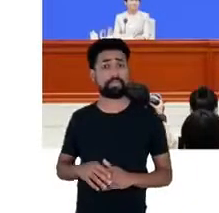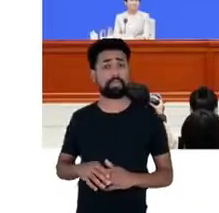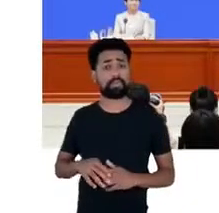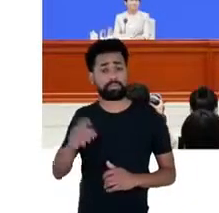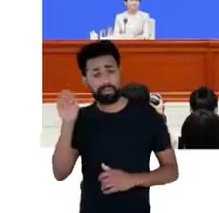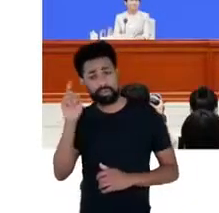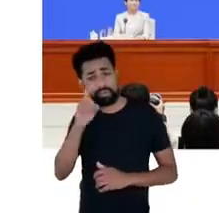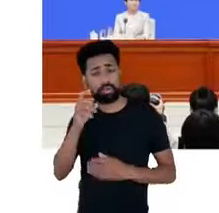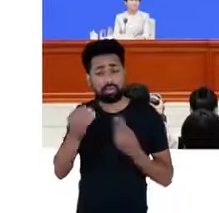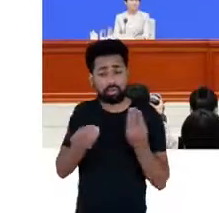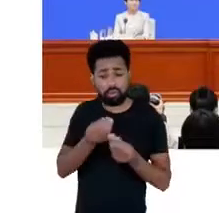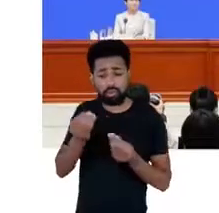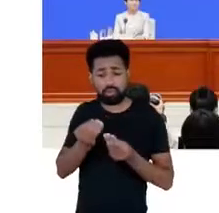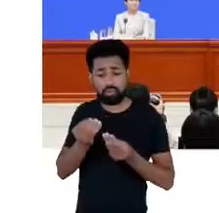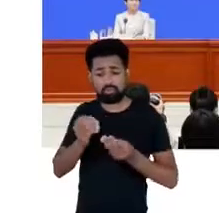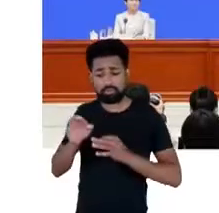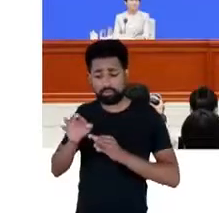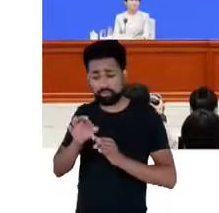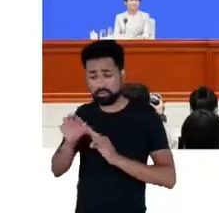a regulação.